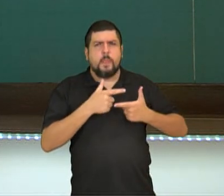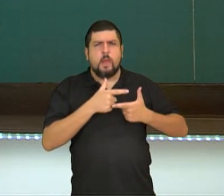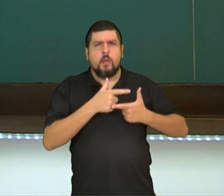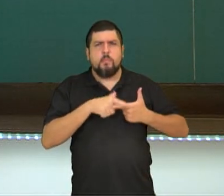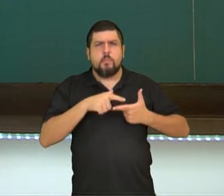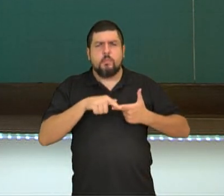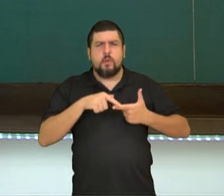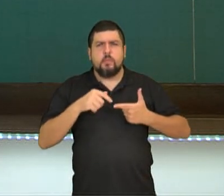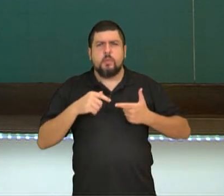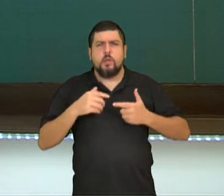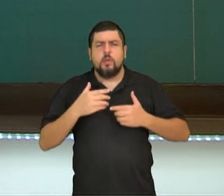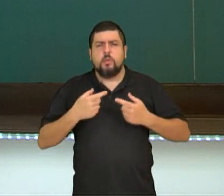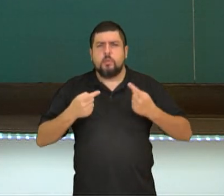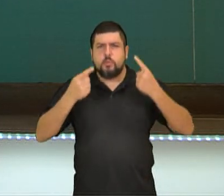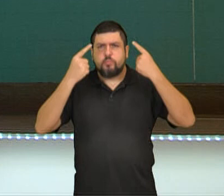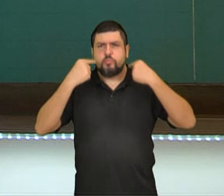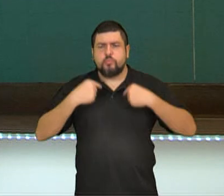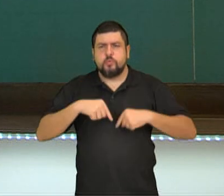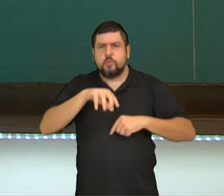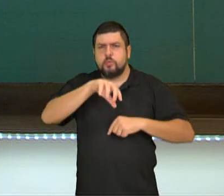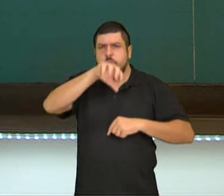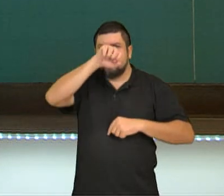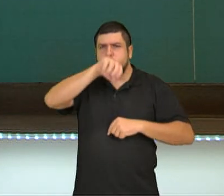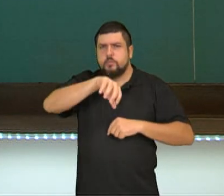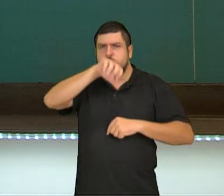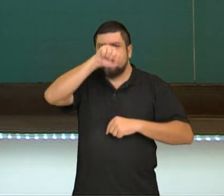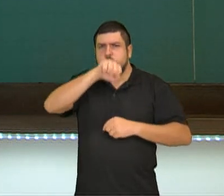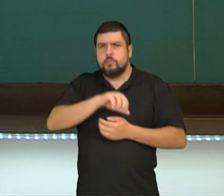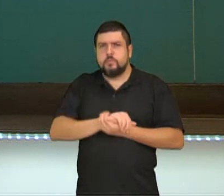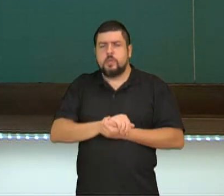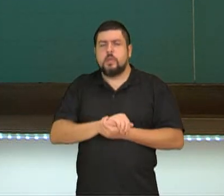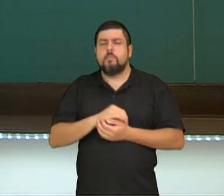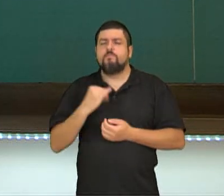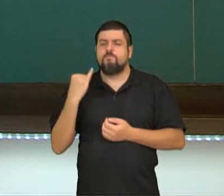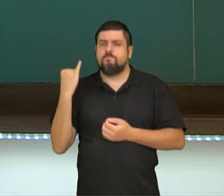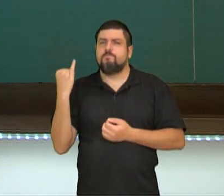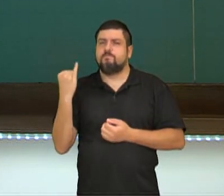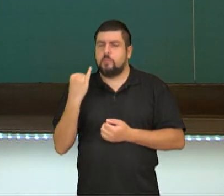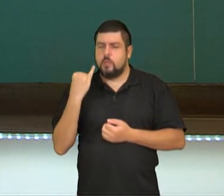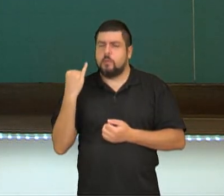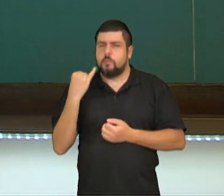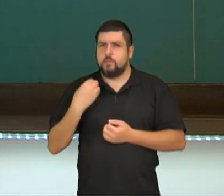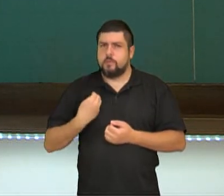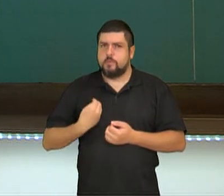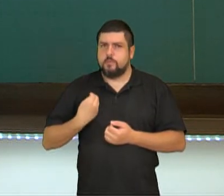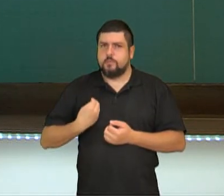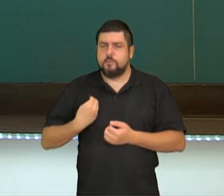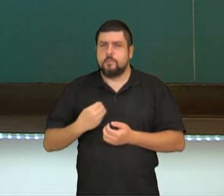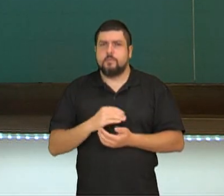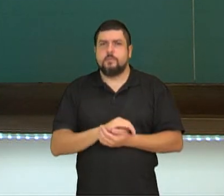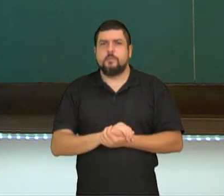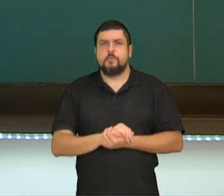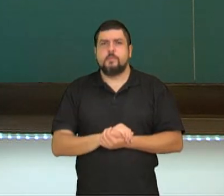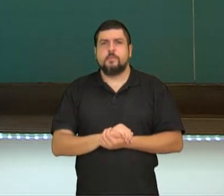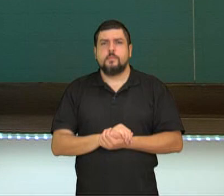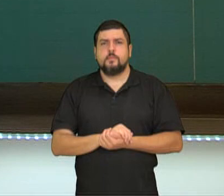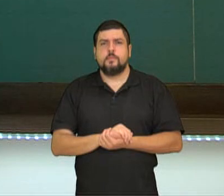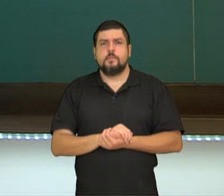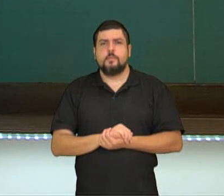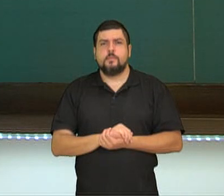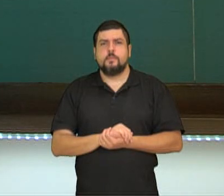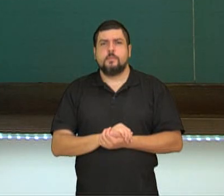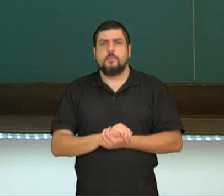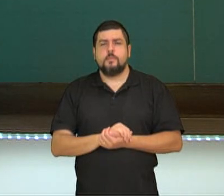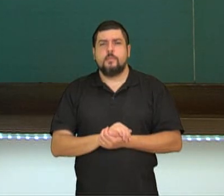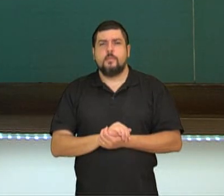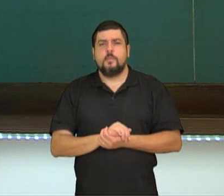funcionamento do nosso sistema respiratório, sistema que é fundamental para o nosso organismo. E falando